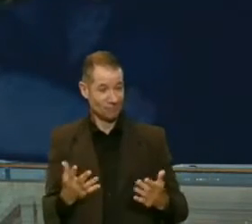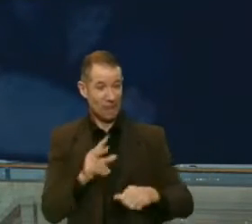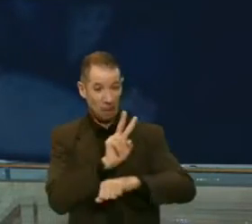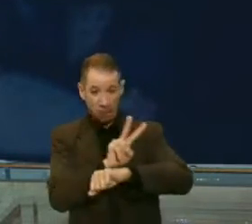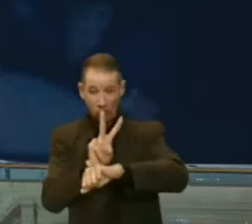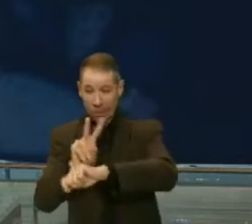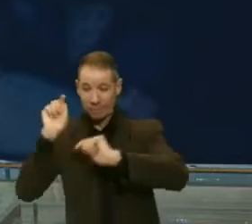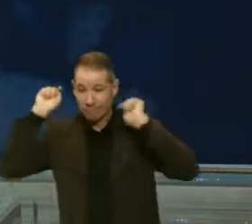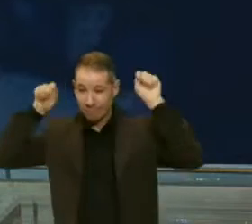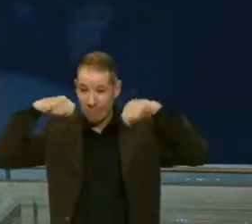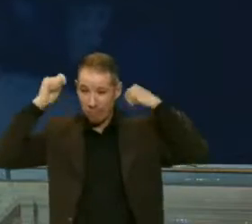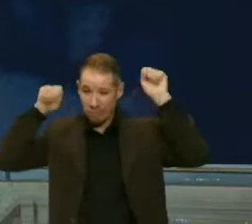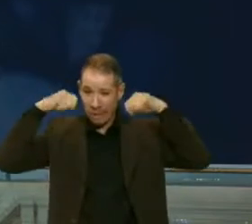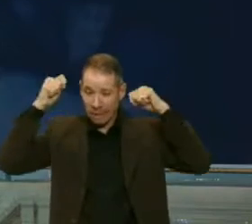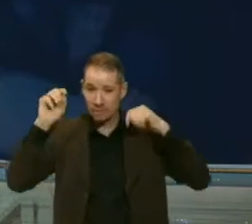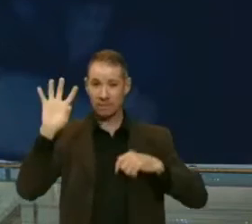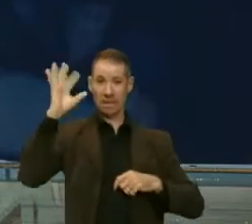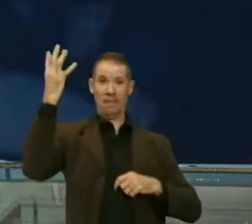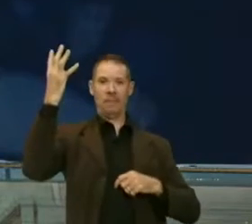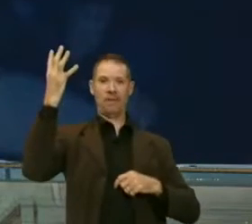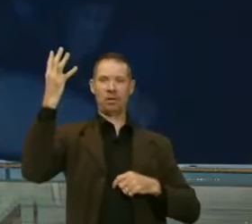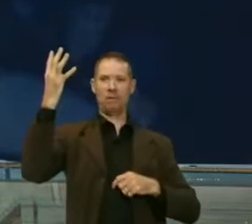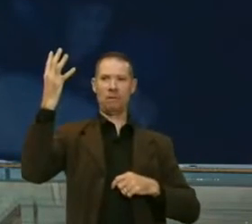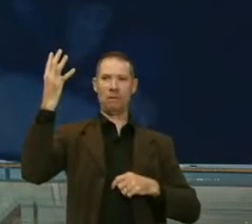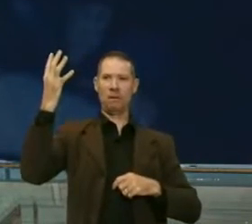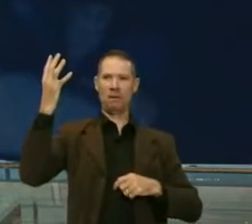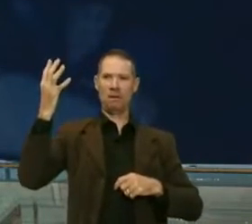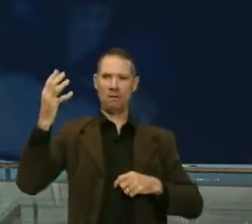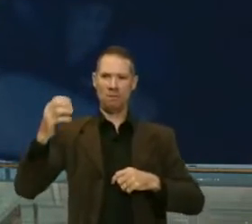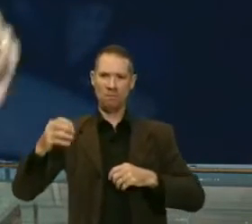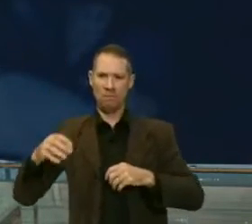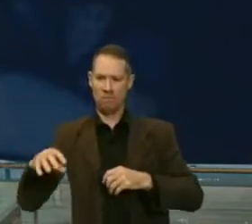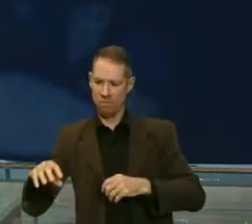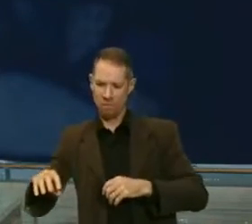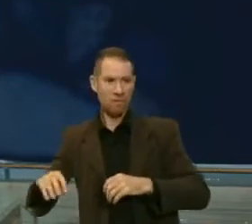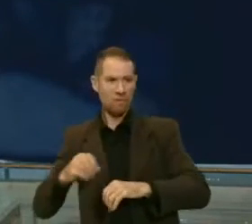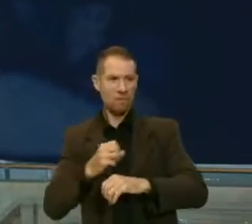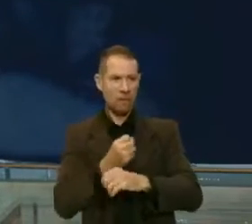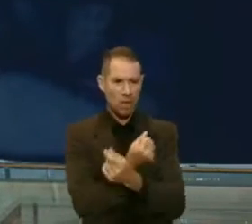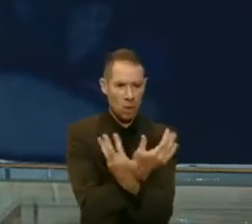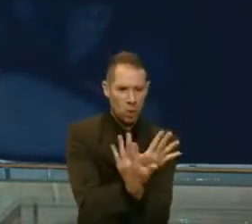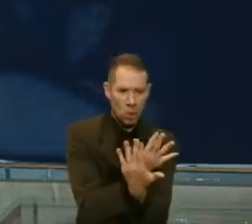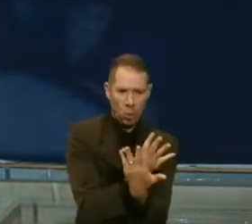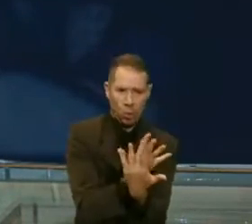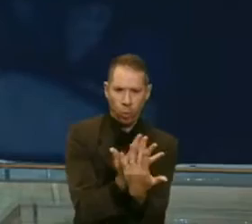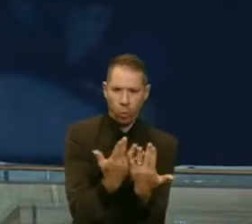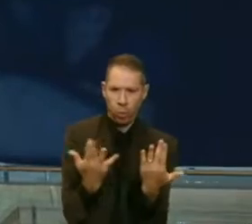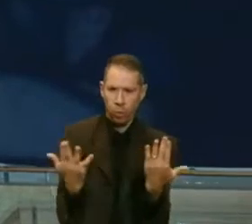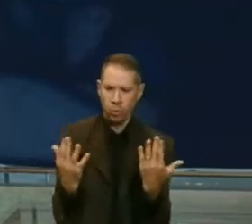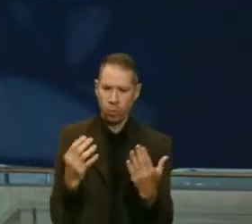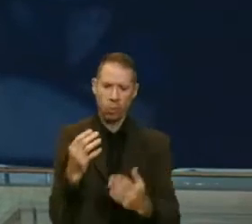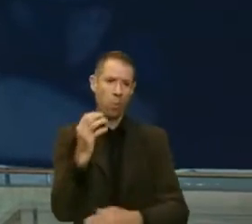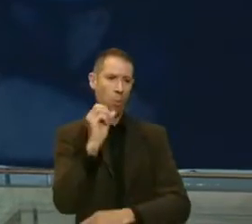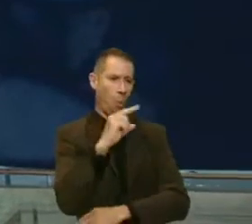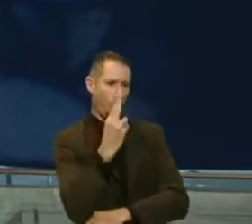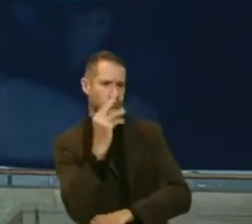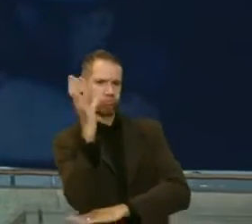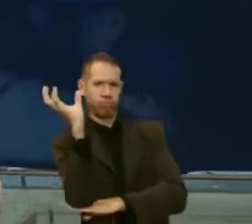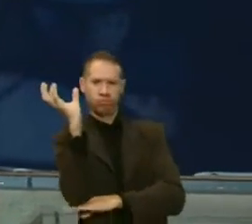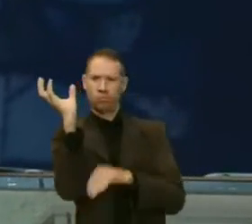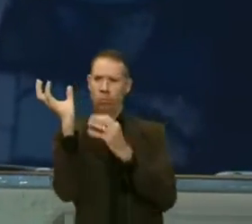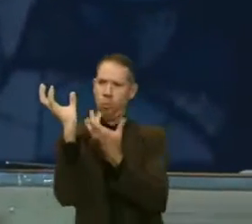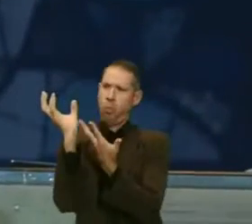cuidando de ovelhas, e de repente ele vê a sarça, um arbusto pegando fogo, e ele tem uma revelação